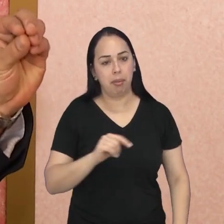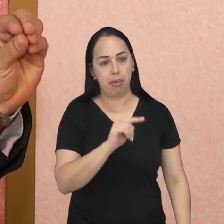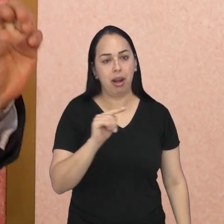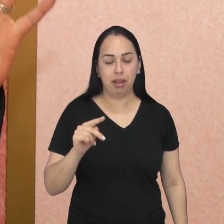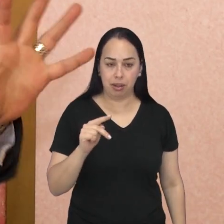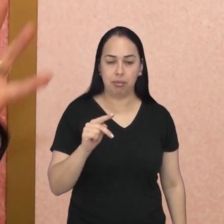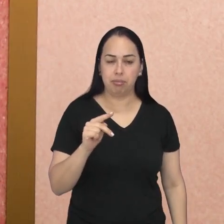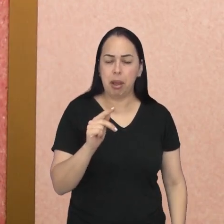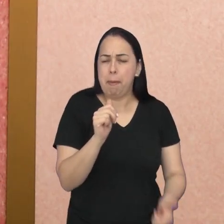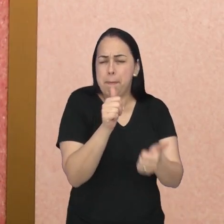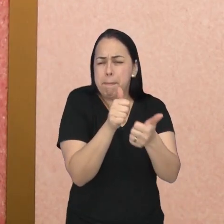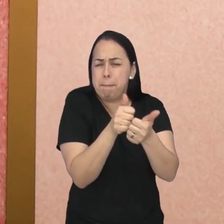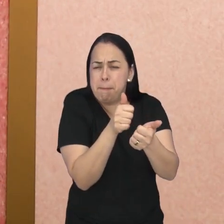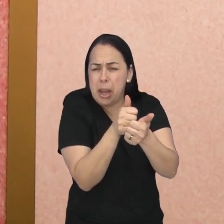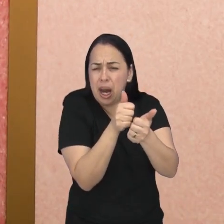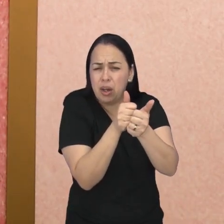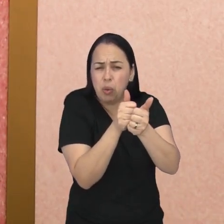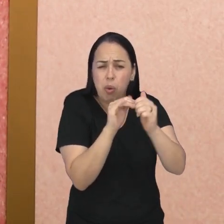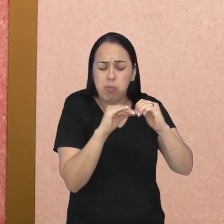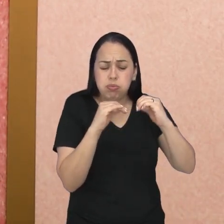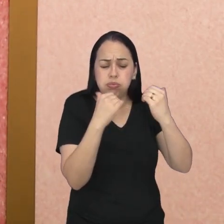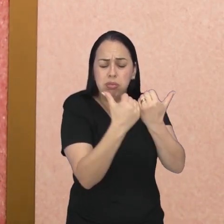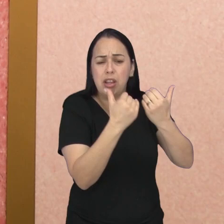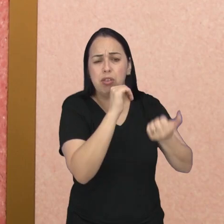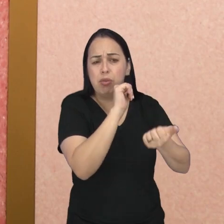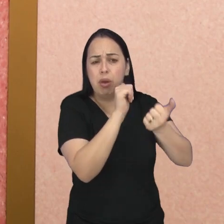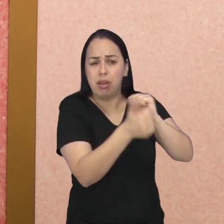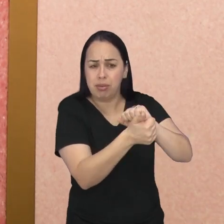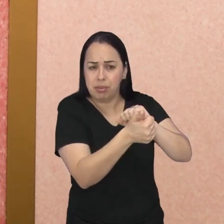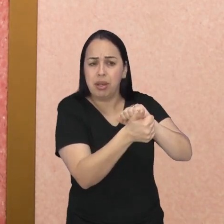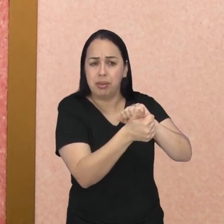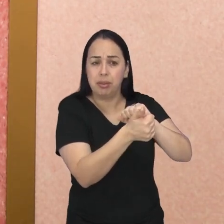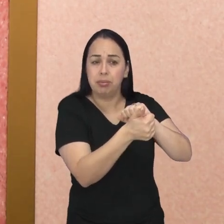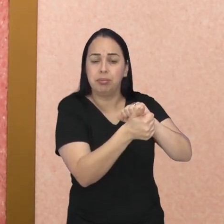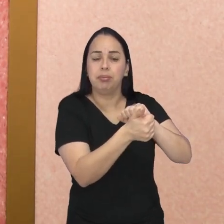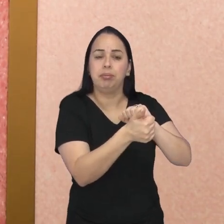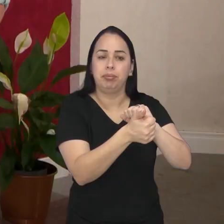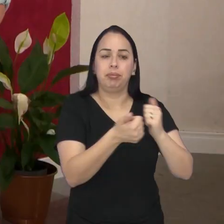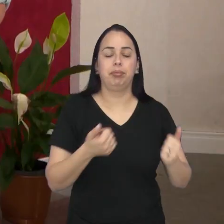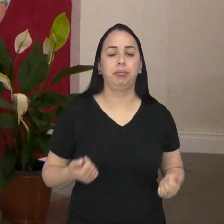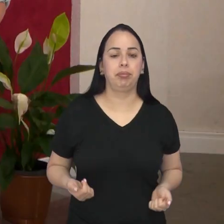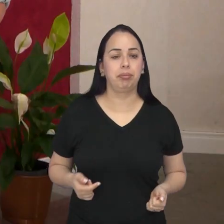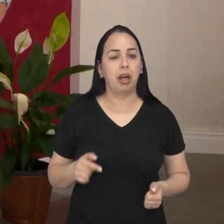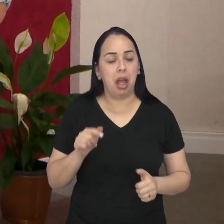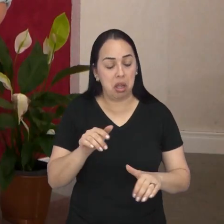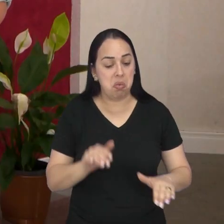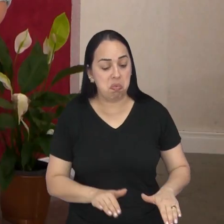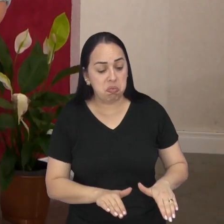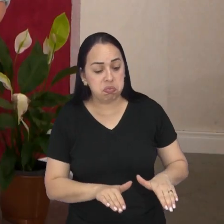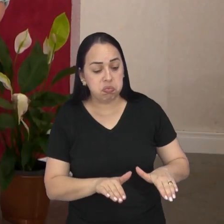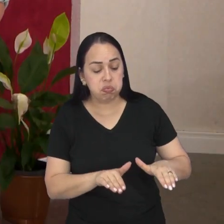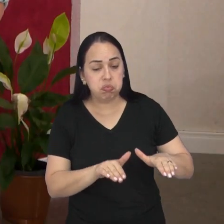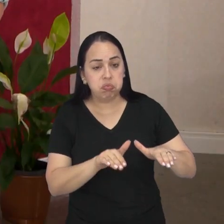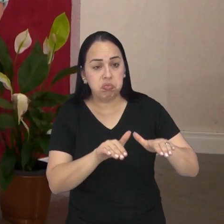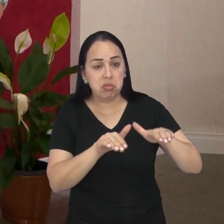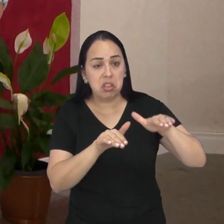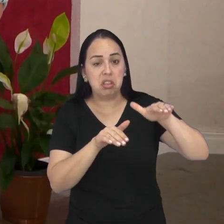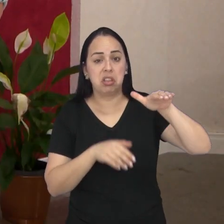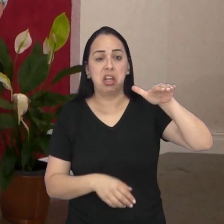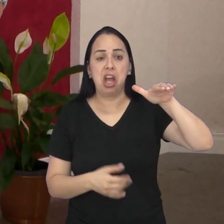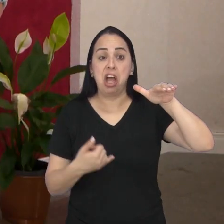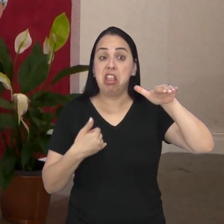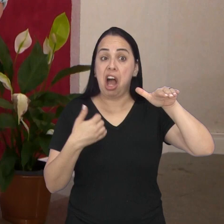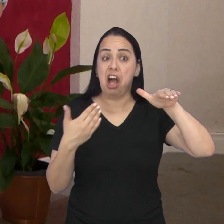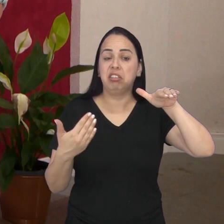Paulista, ali próximo do estádio Martins Pereira. Ali eu cresci,